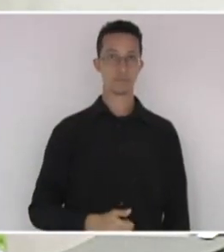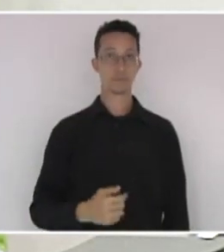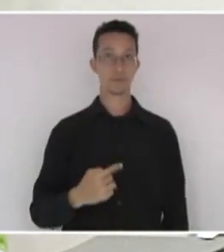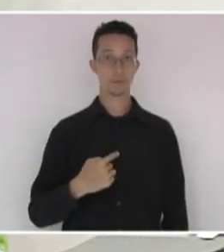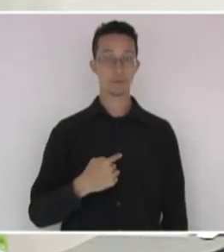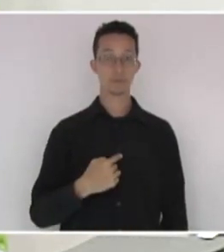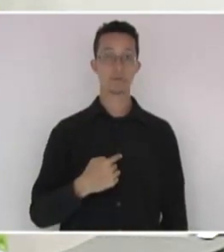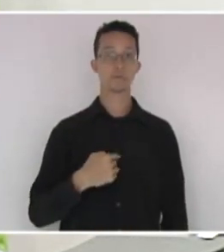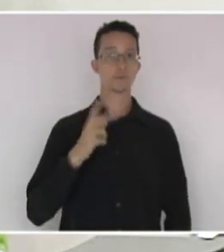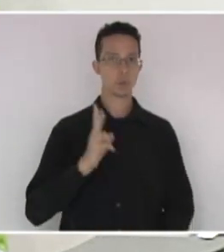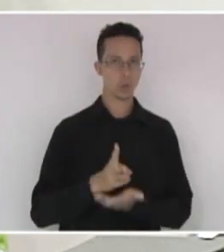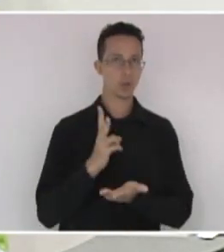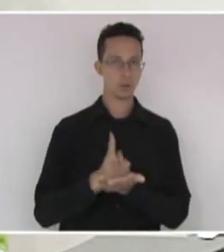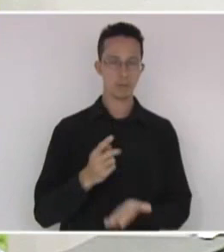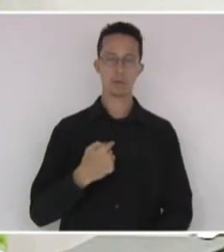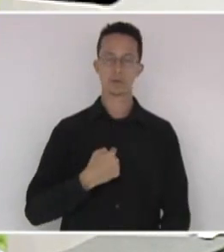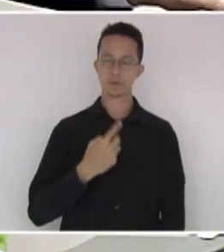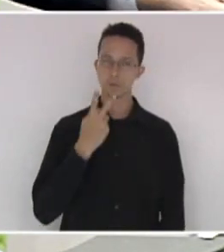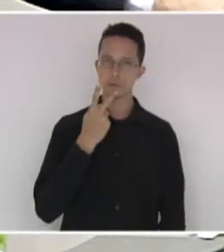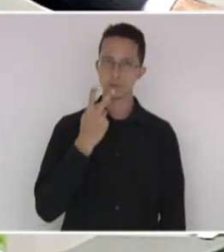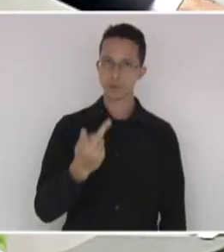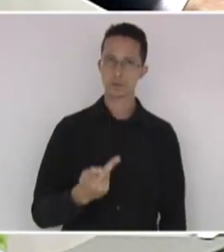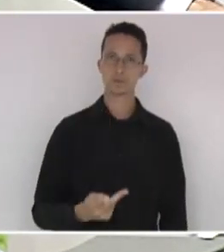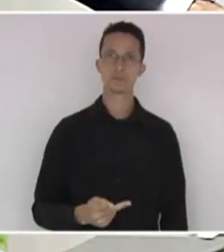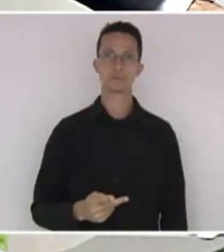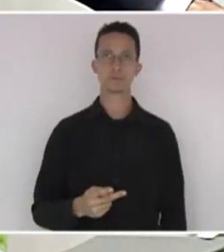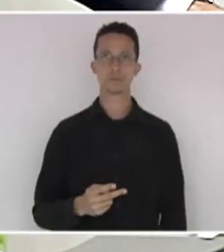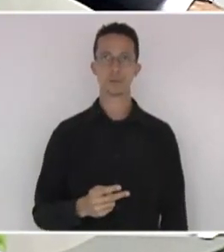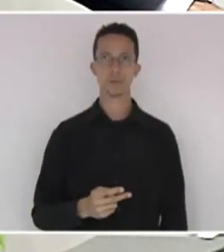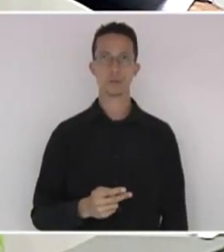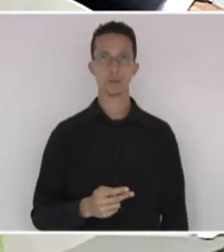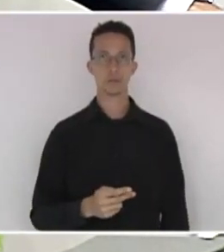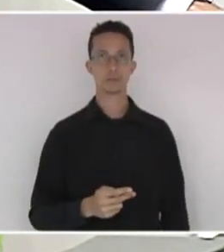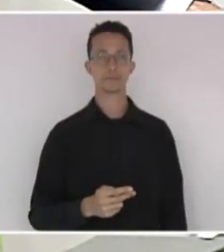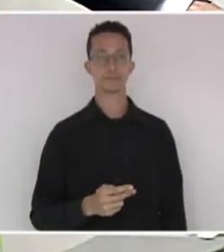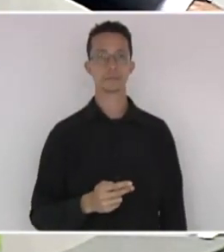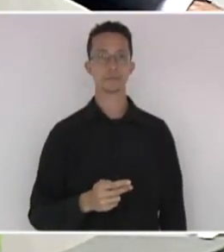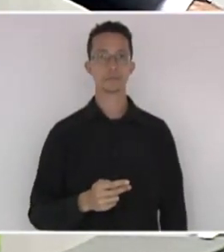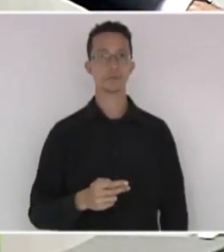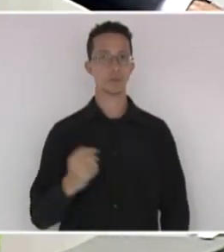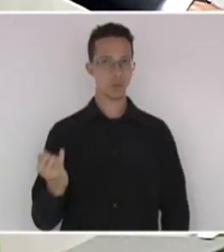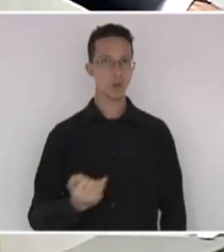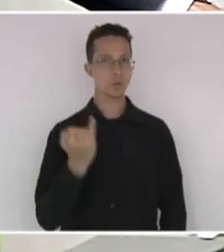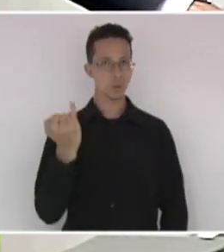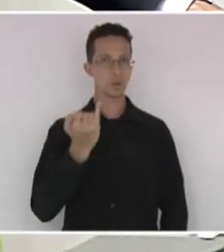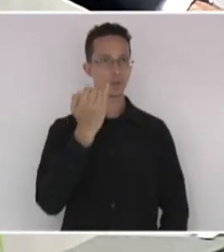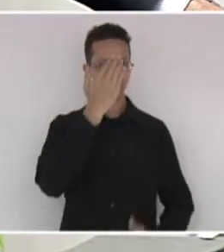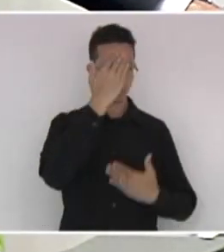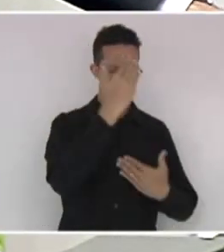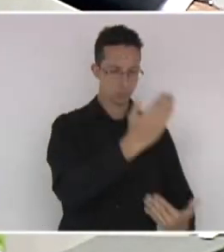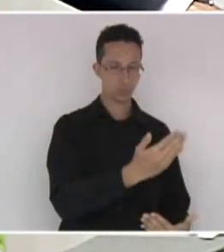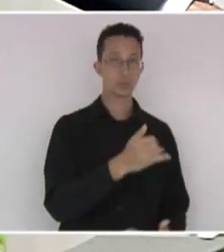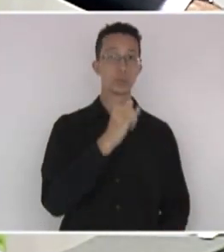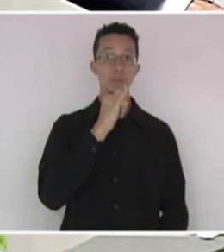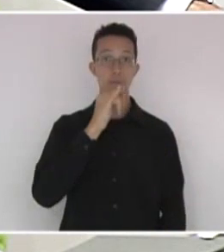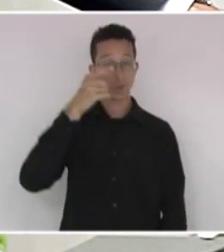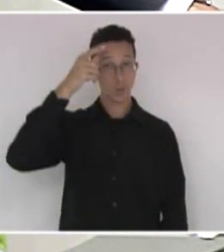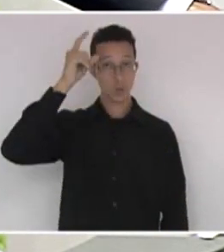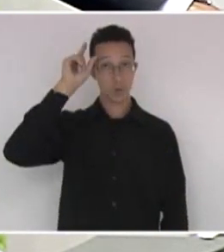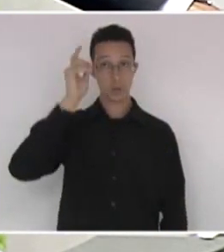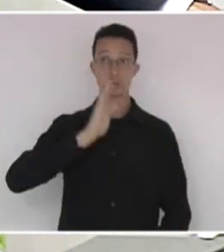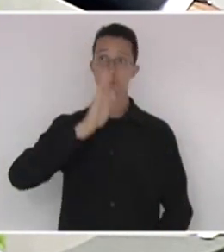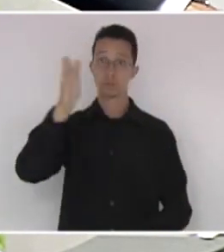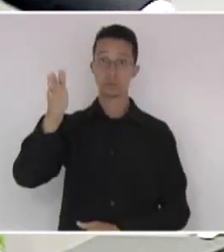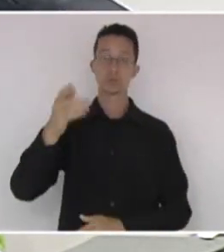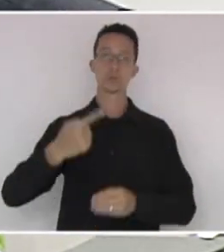reação, quando nós temos, como ontem fui em Itajaí, e fui recebido de uma forma tão carinhosa pelas pessoas de Itajaí, como todos os lugares que a